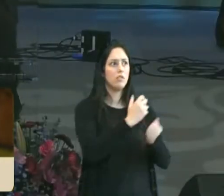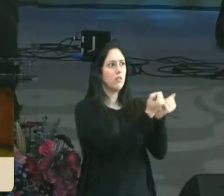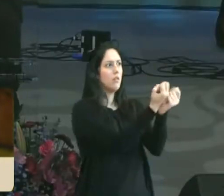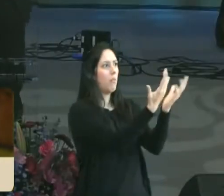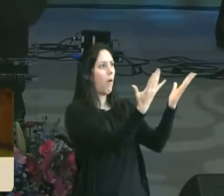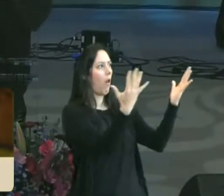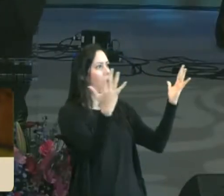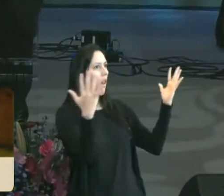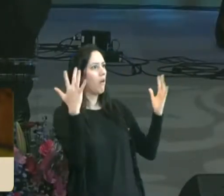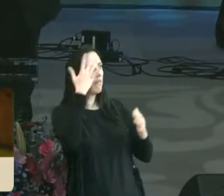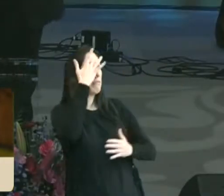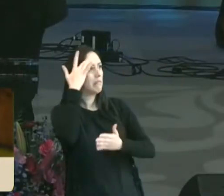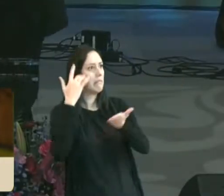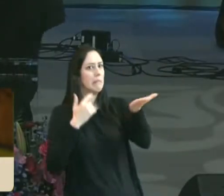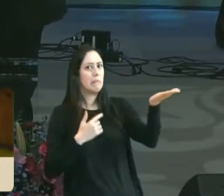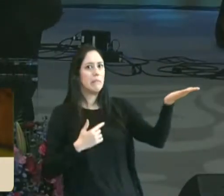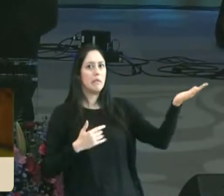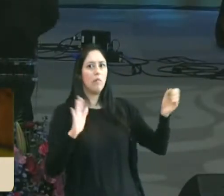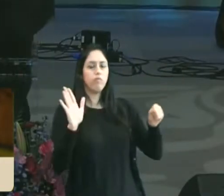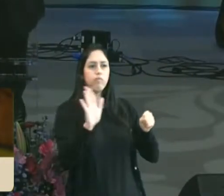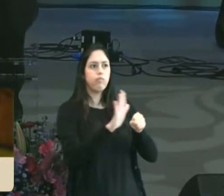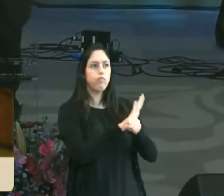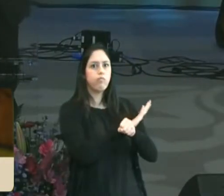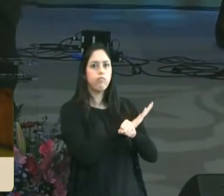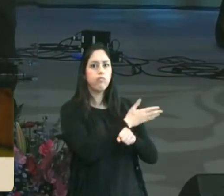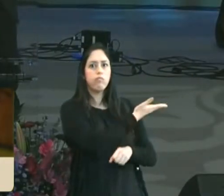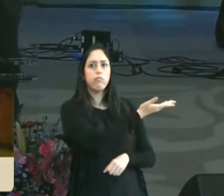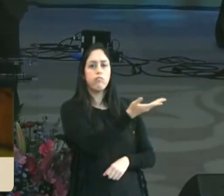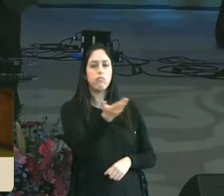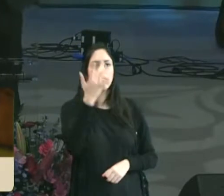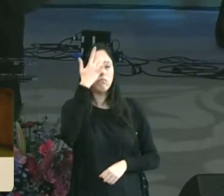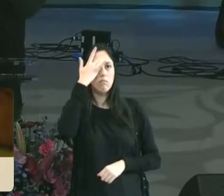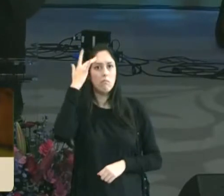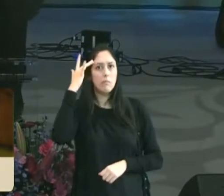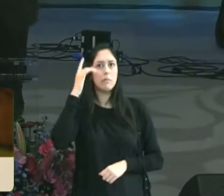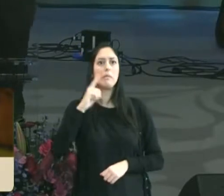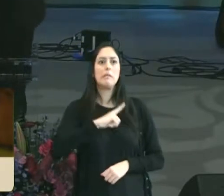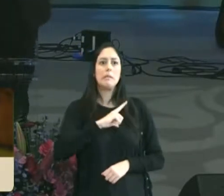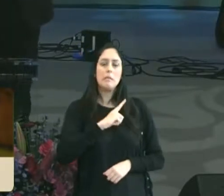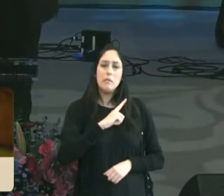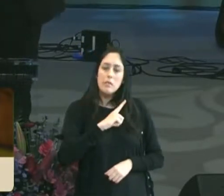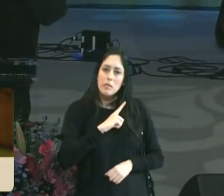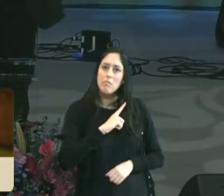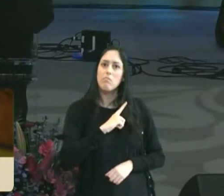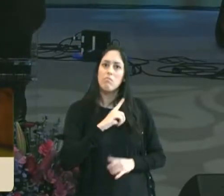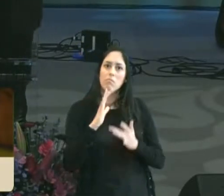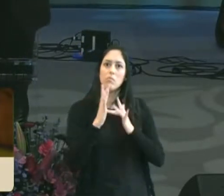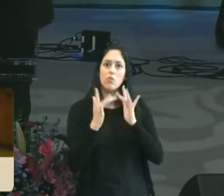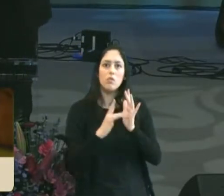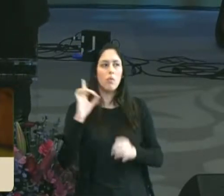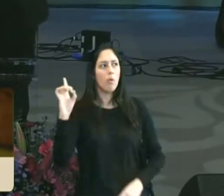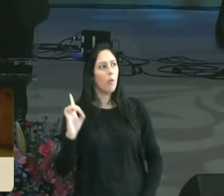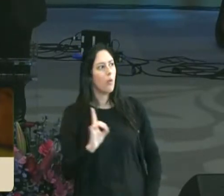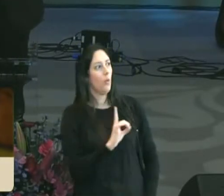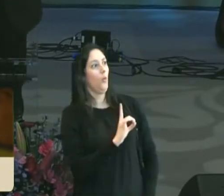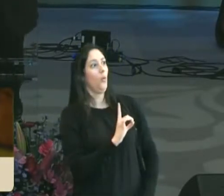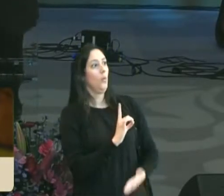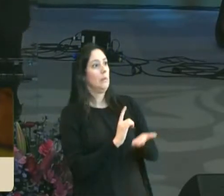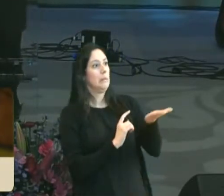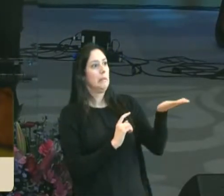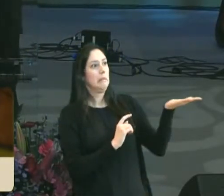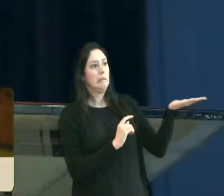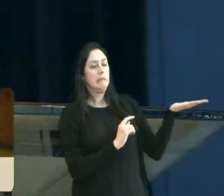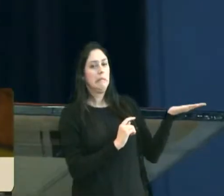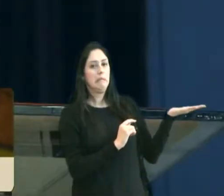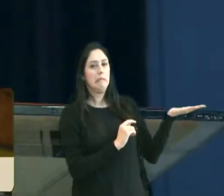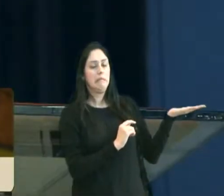se reuniu ao seu redor, enquanto ele estava à beira do